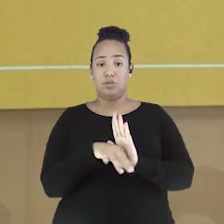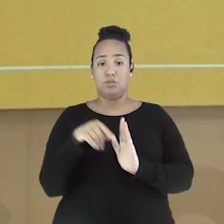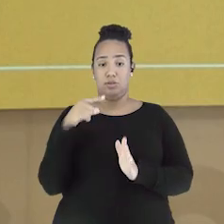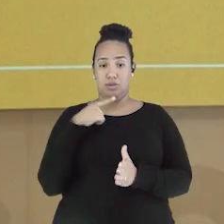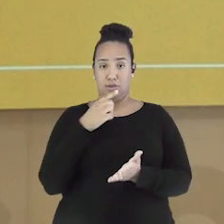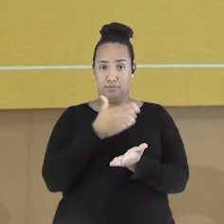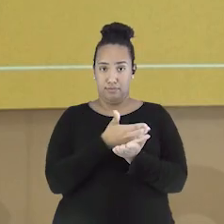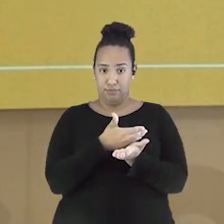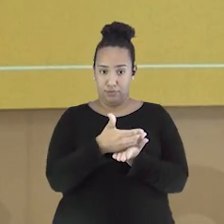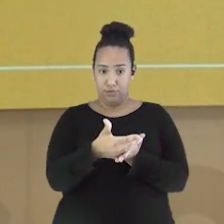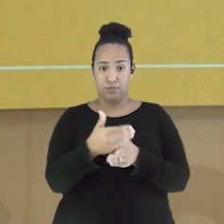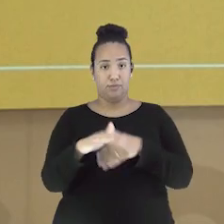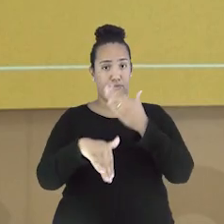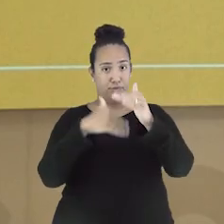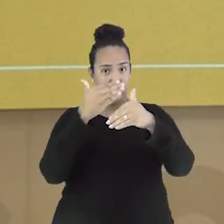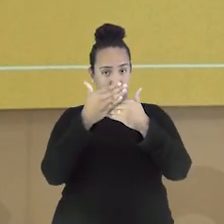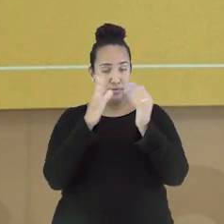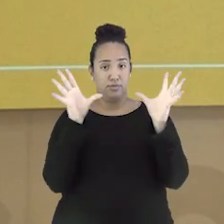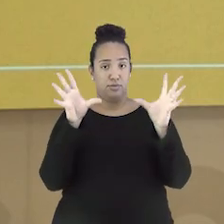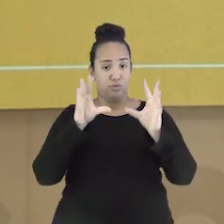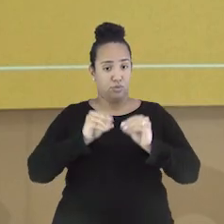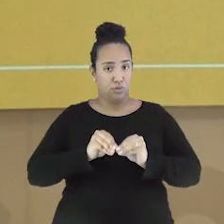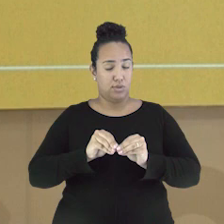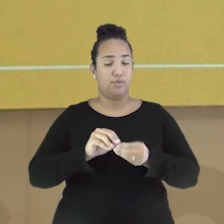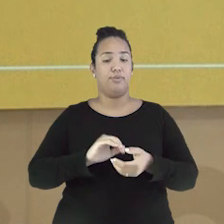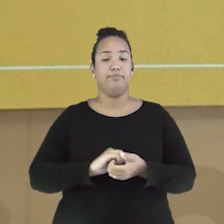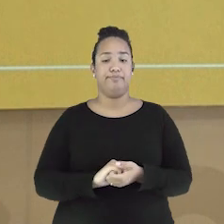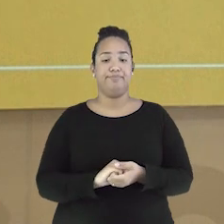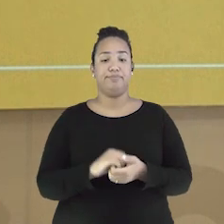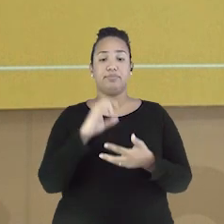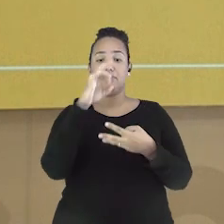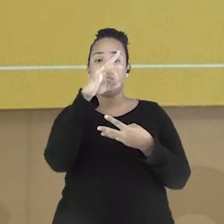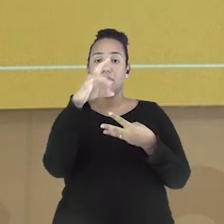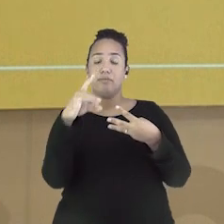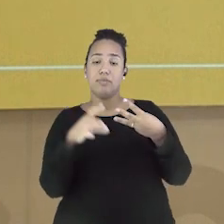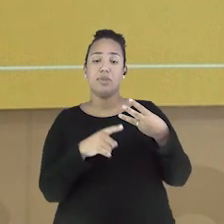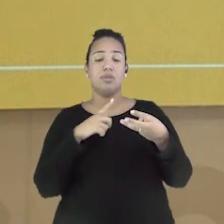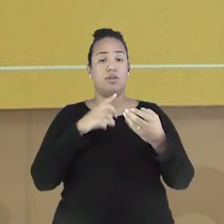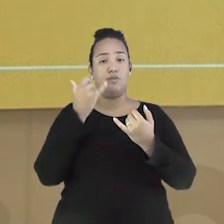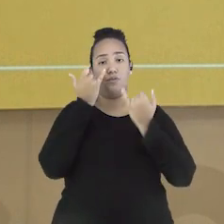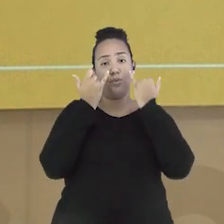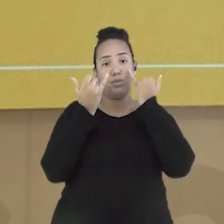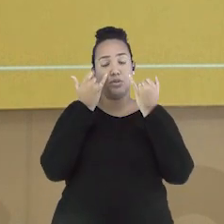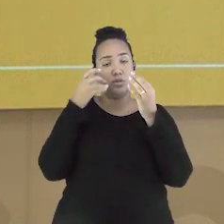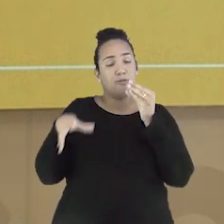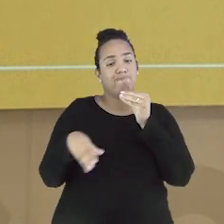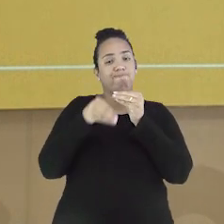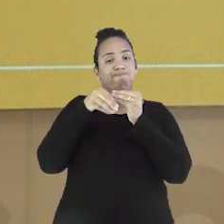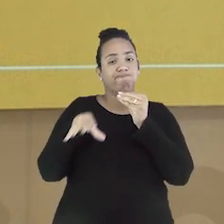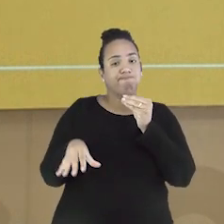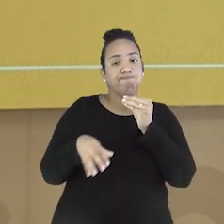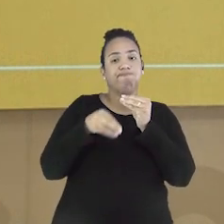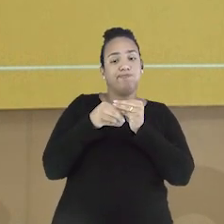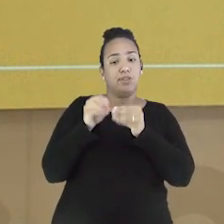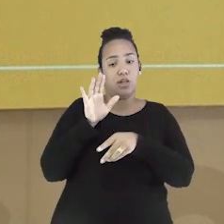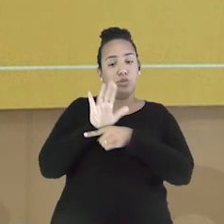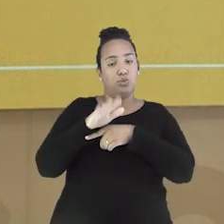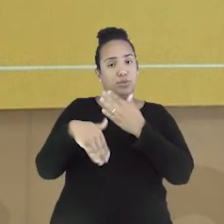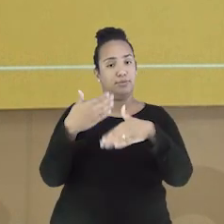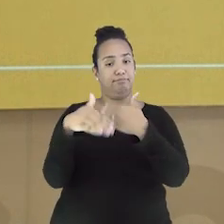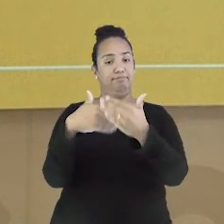em introdução, desenvolvimento e conclusão, cada parte contendo informações que acrescentam